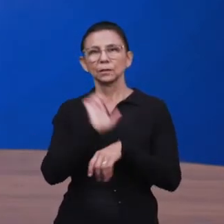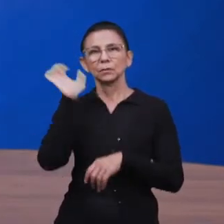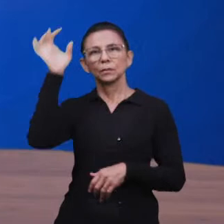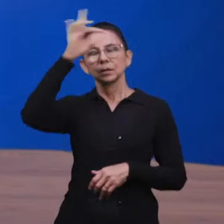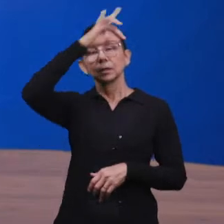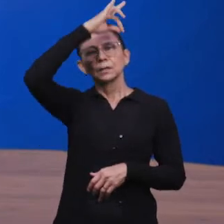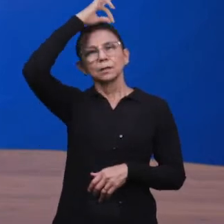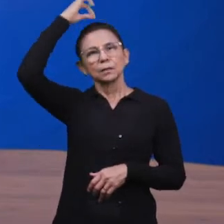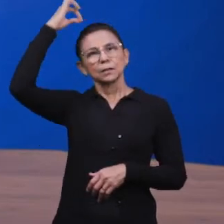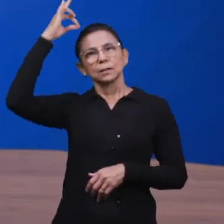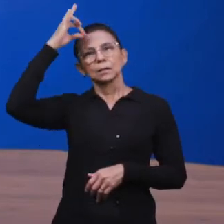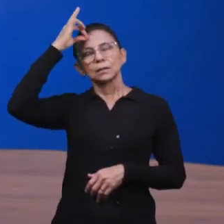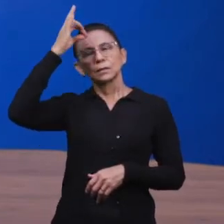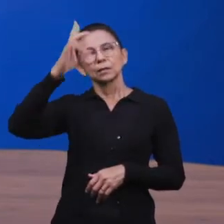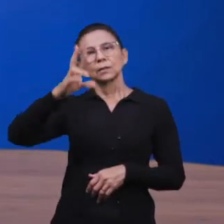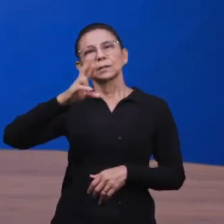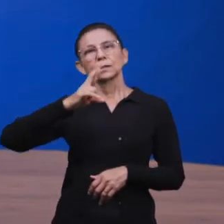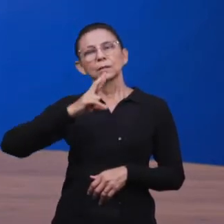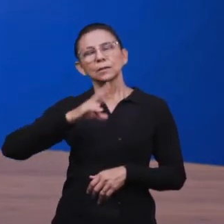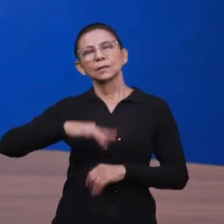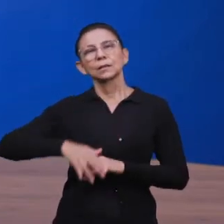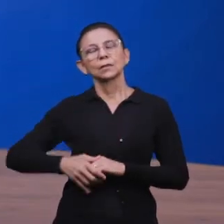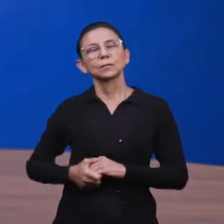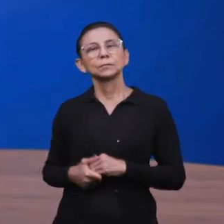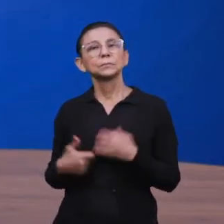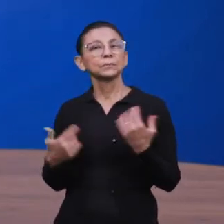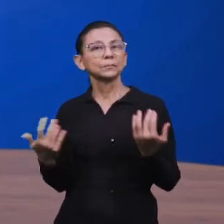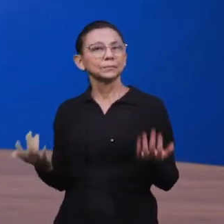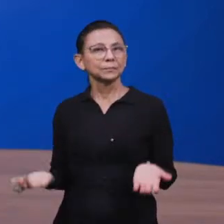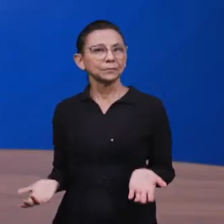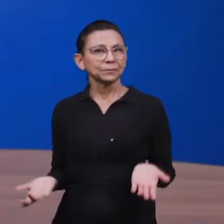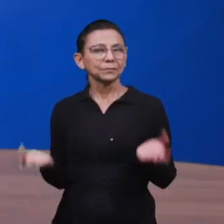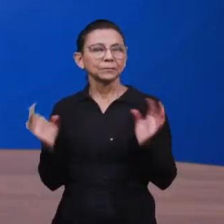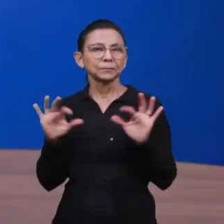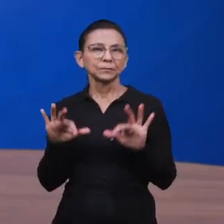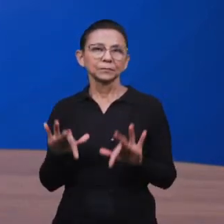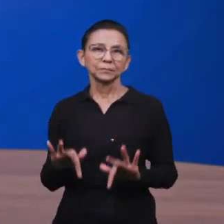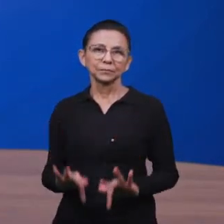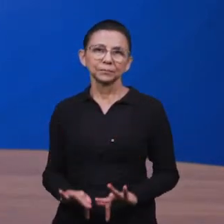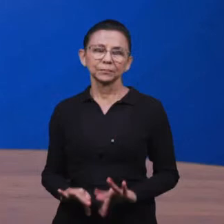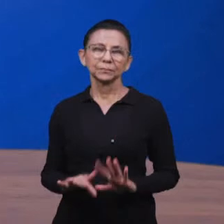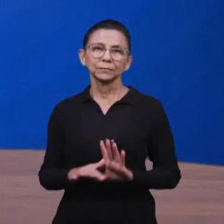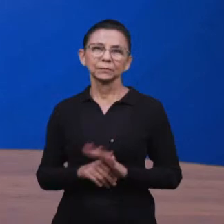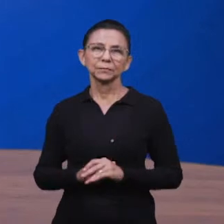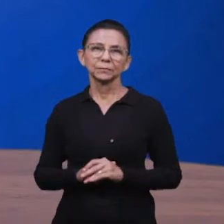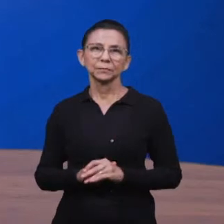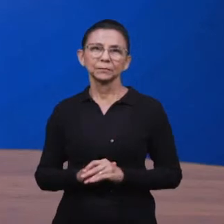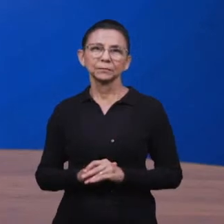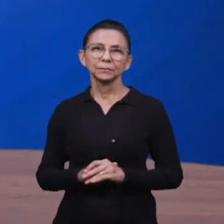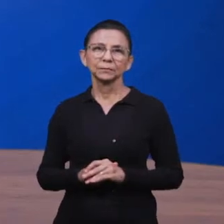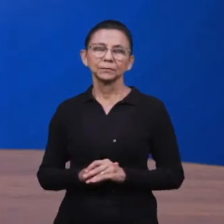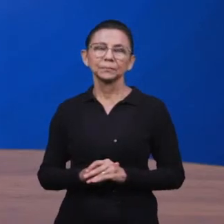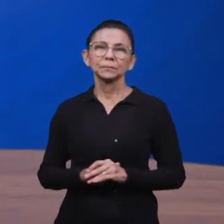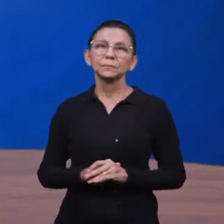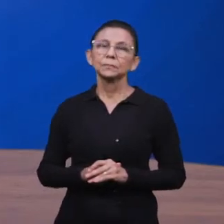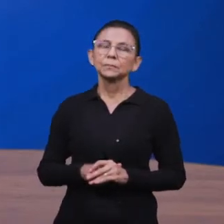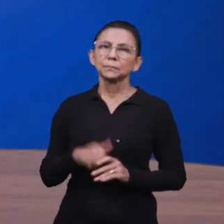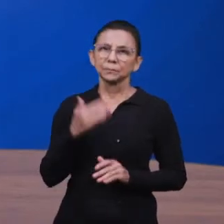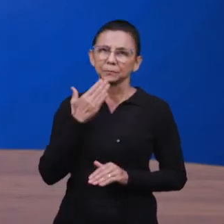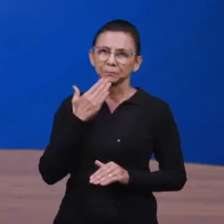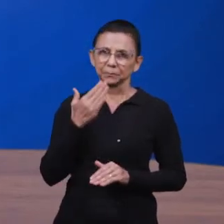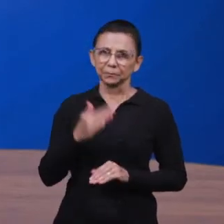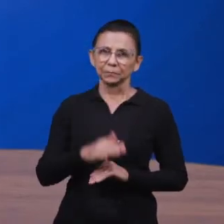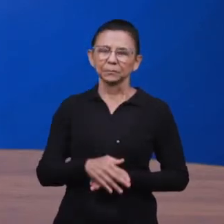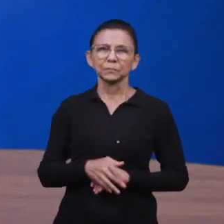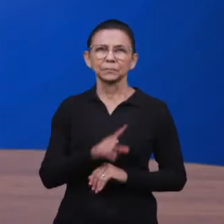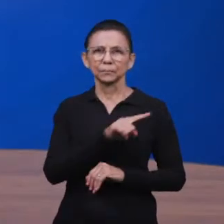dando resposta aqui ao vivo conosco. E por isso, então, nós agora encerramos essa parte fazendo uma solicitação. Que os nossos